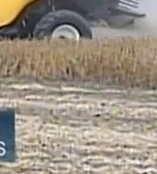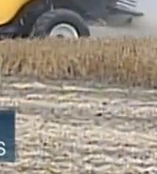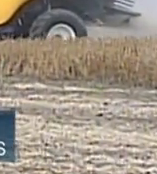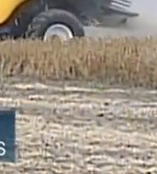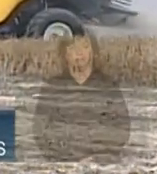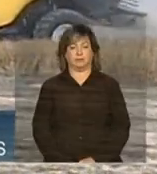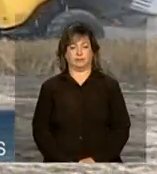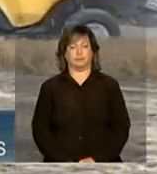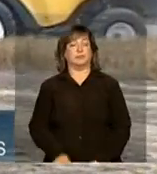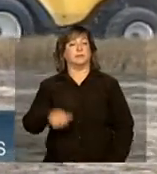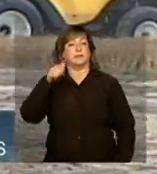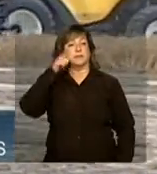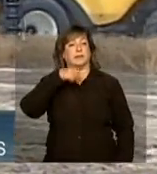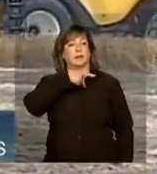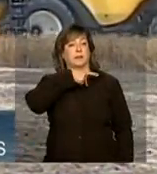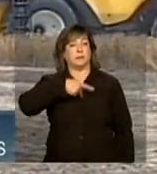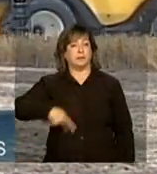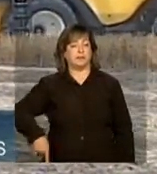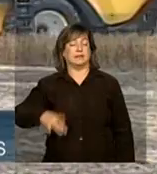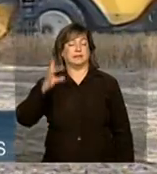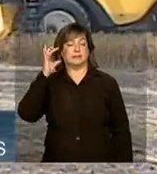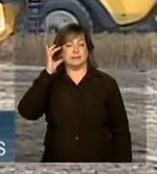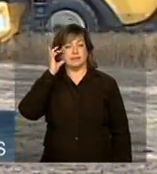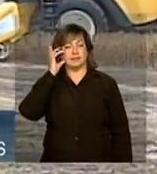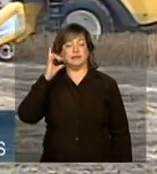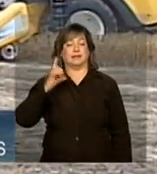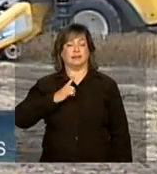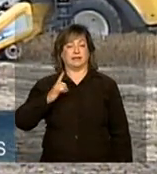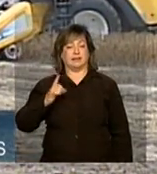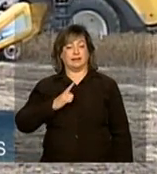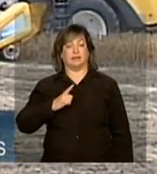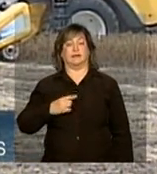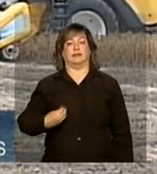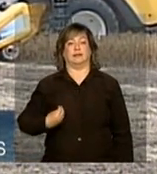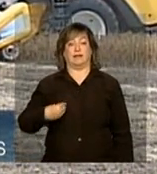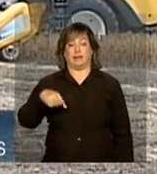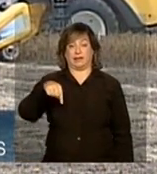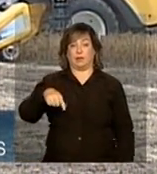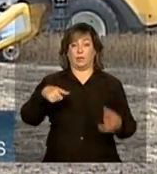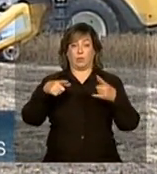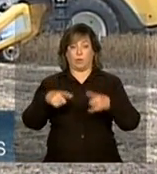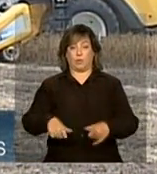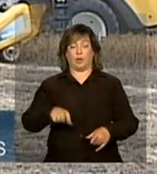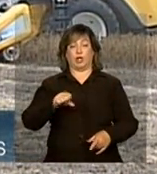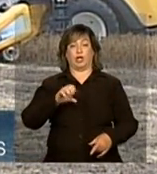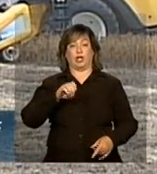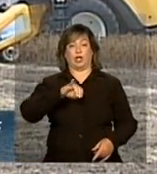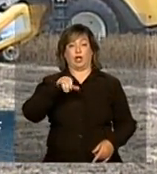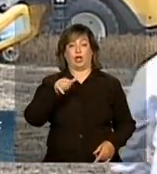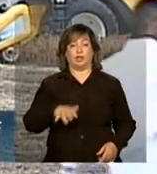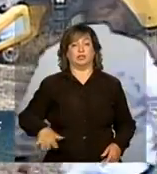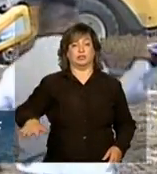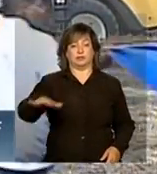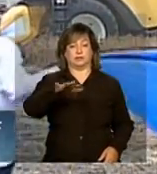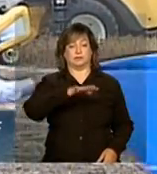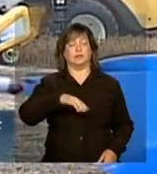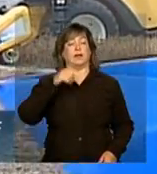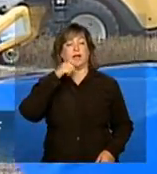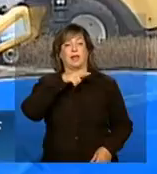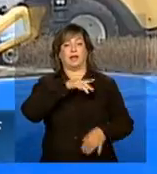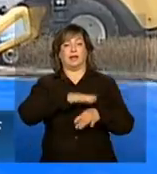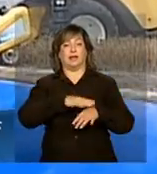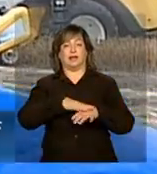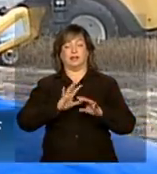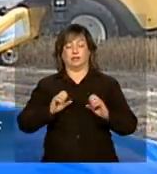a presidenta Dima Roussef então percorre essa Lavoura de soja ela já conduziu até